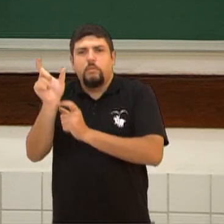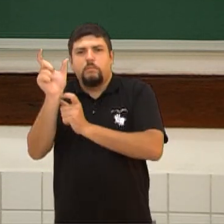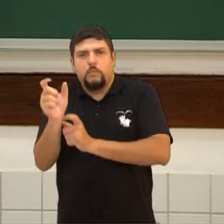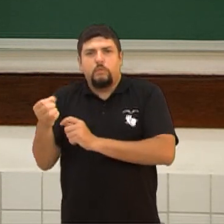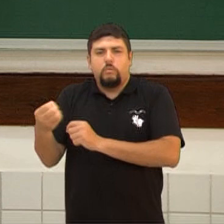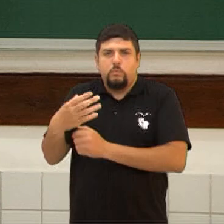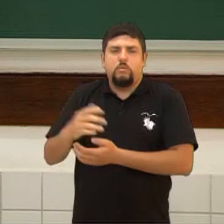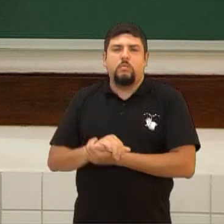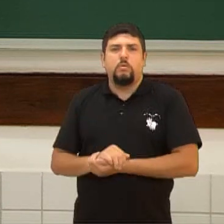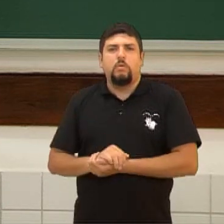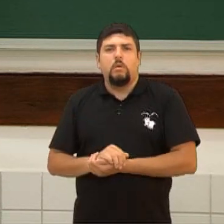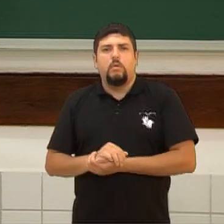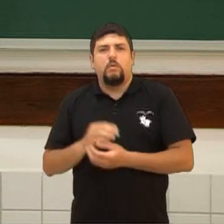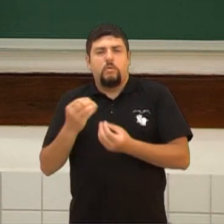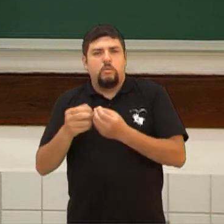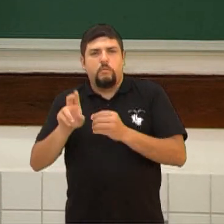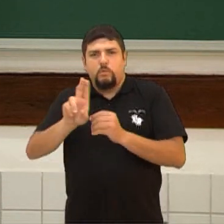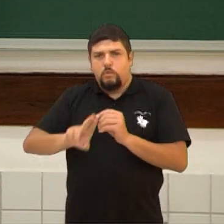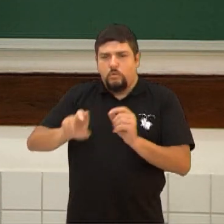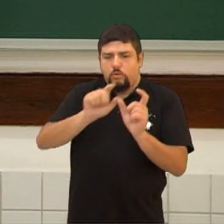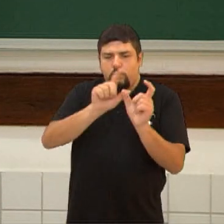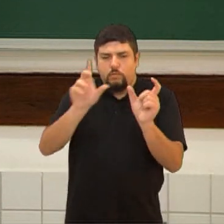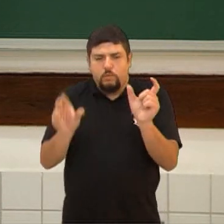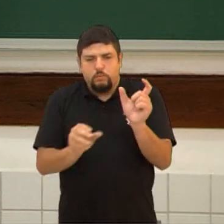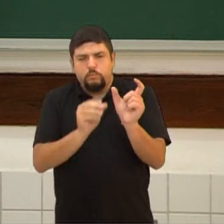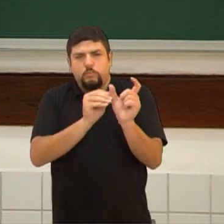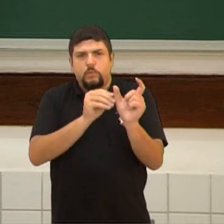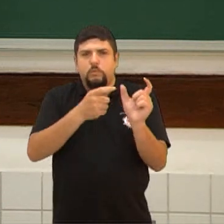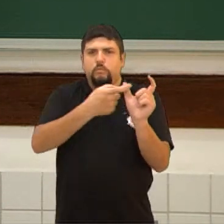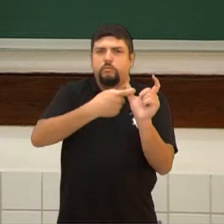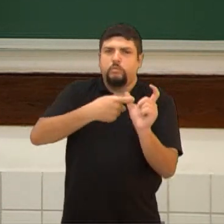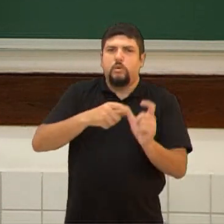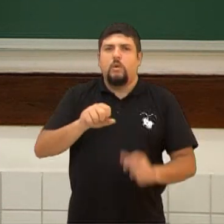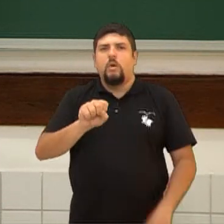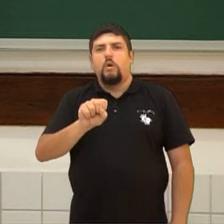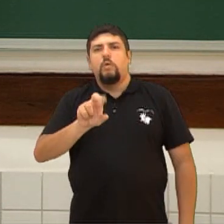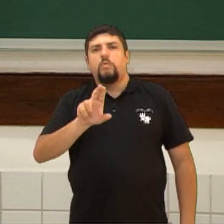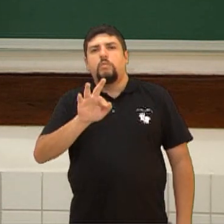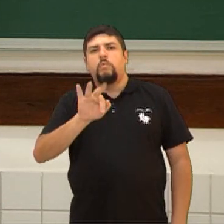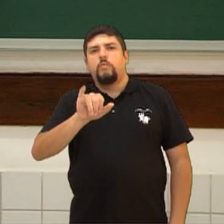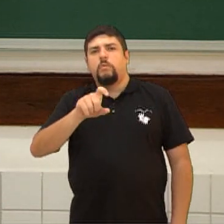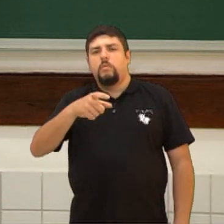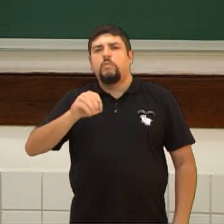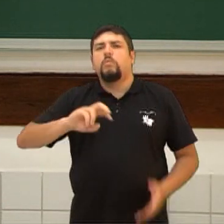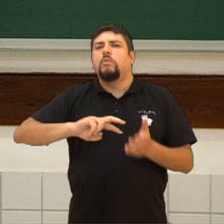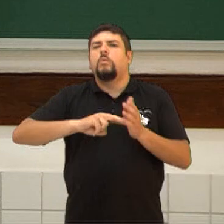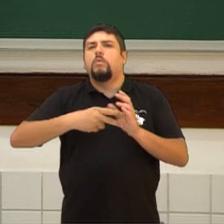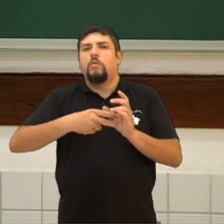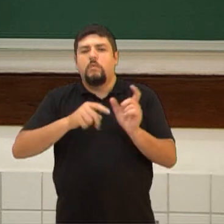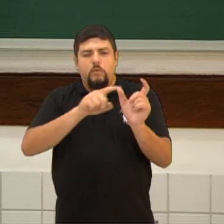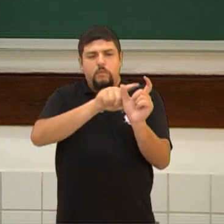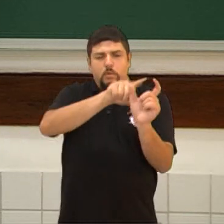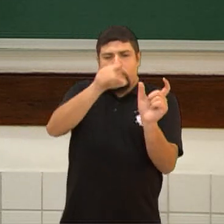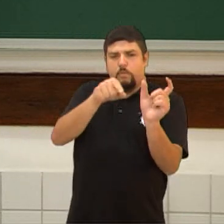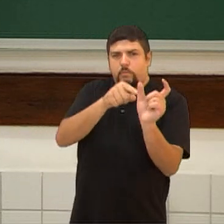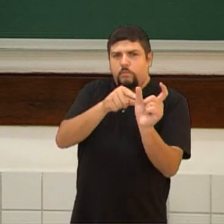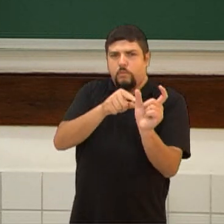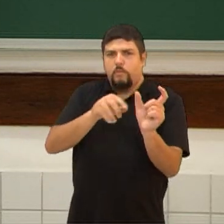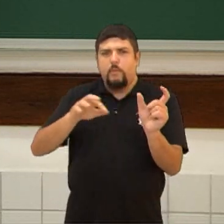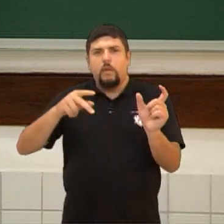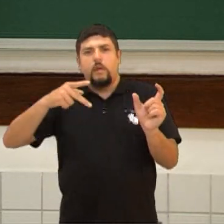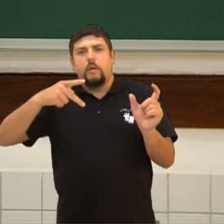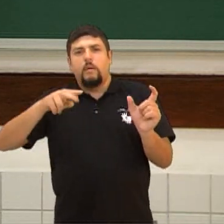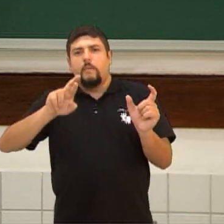aqui, utilizando alguns sufixos, né? Lembrando, sufixo é o que vem depois, prefixo é o que vai vir antes do